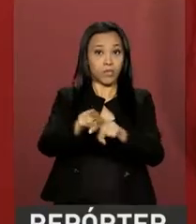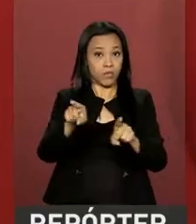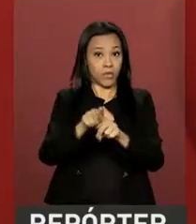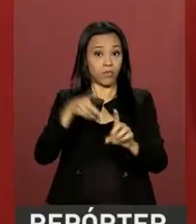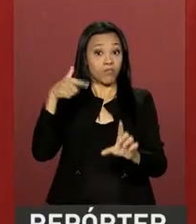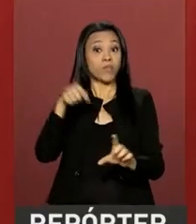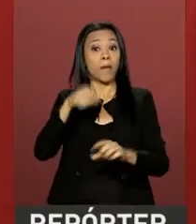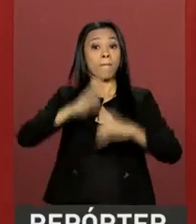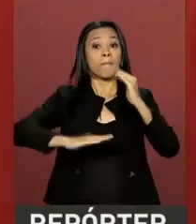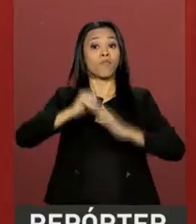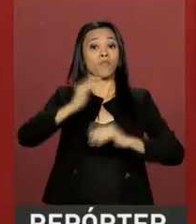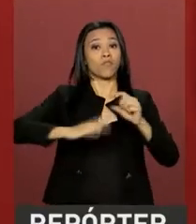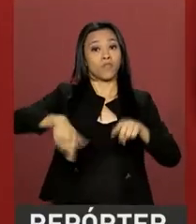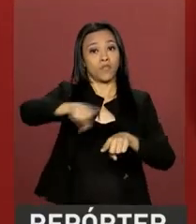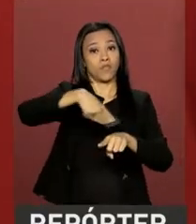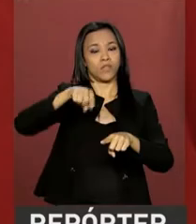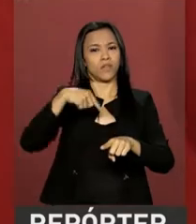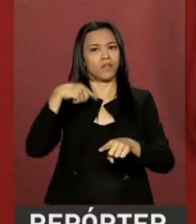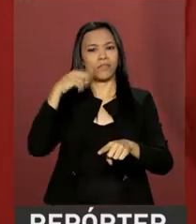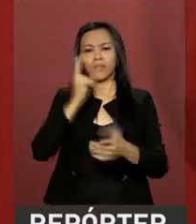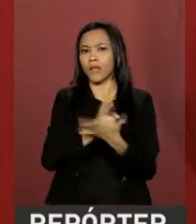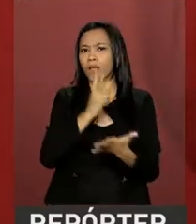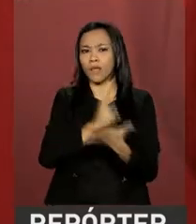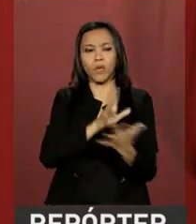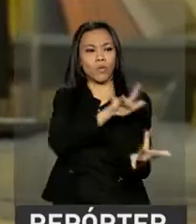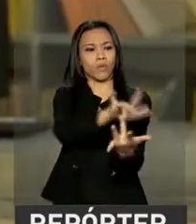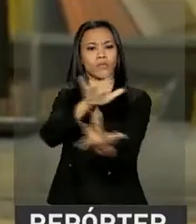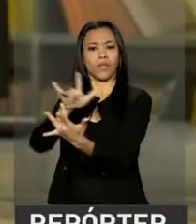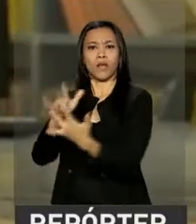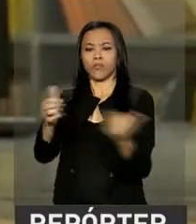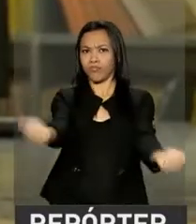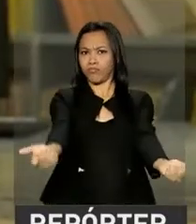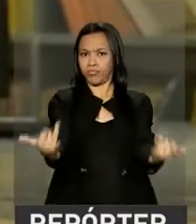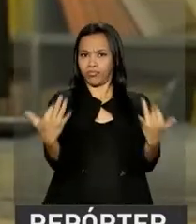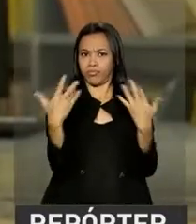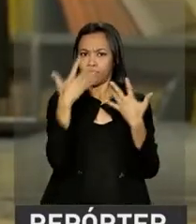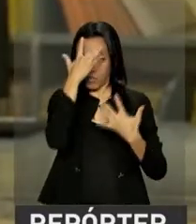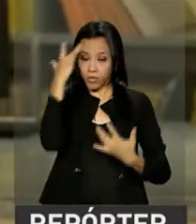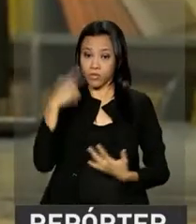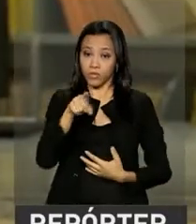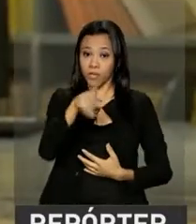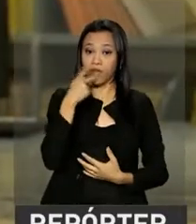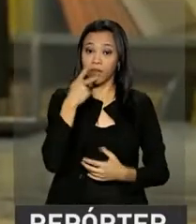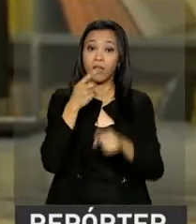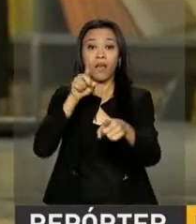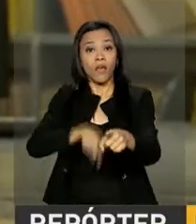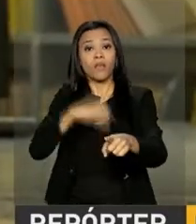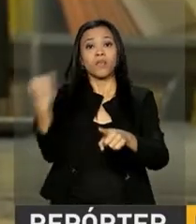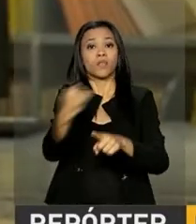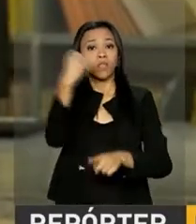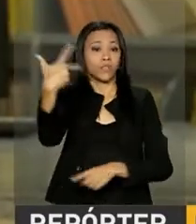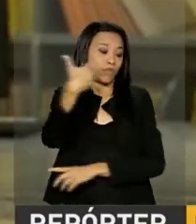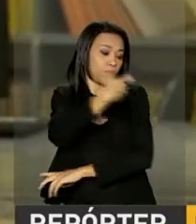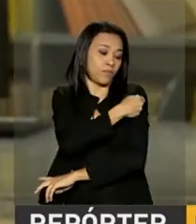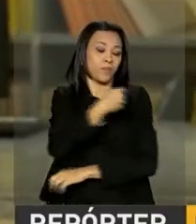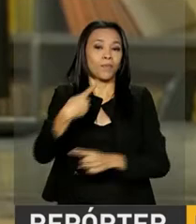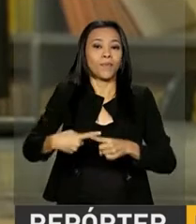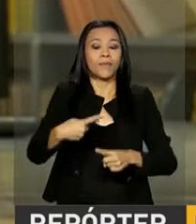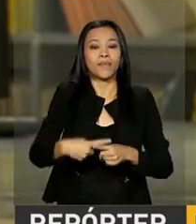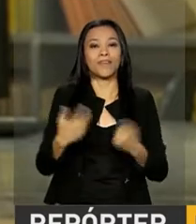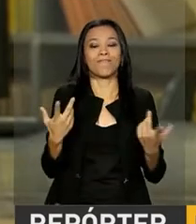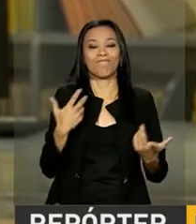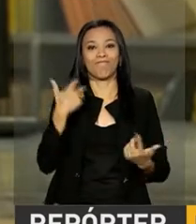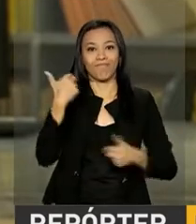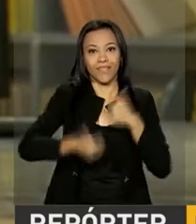profissionais que trabalham em contato direto com a população é importante eles tomaram a vacina porque eles trabalham com um